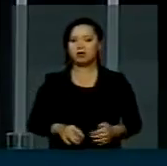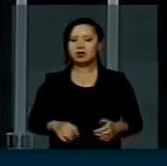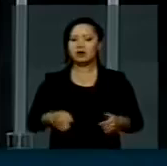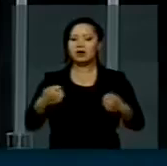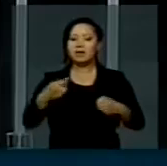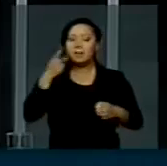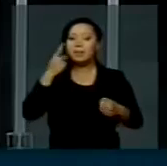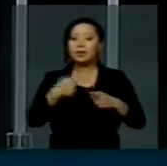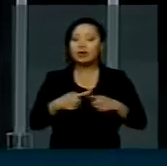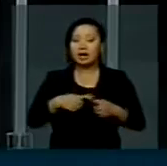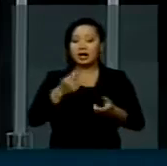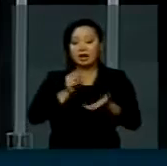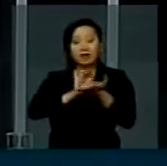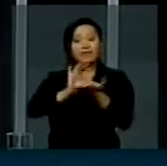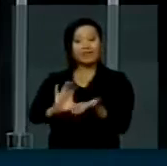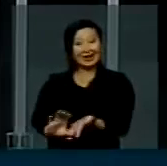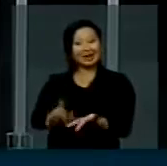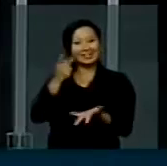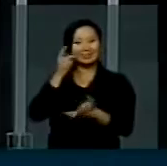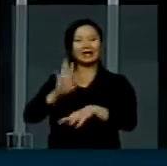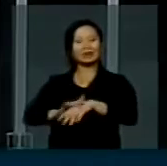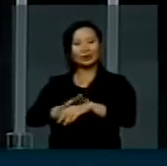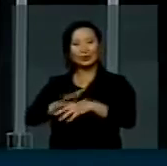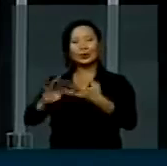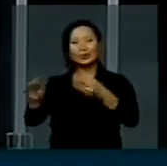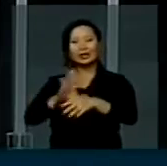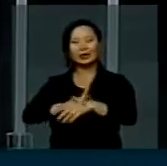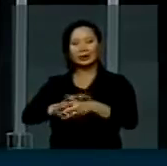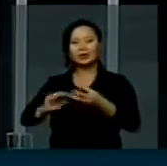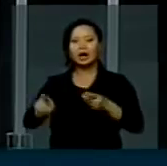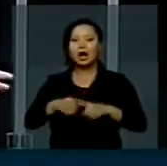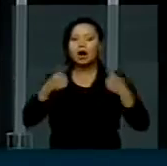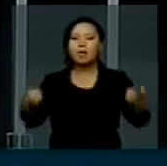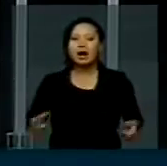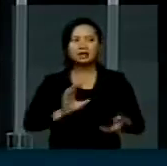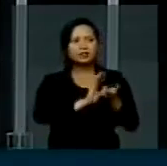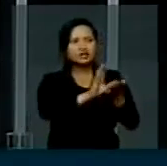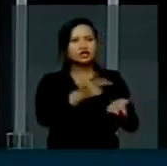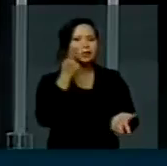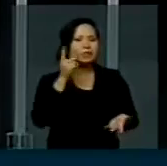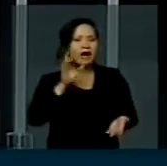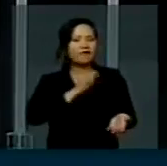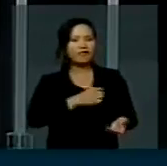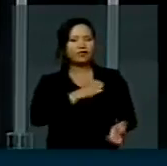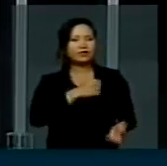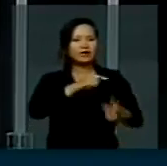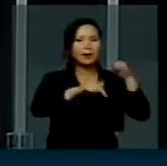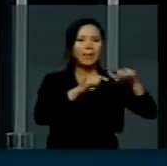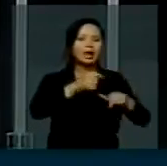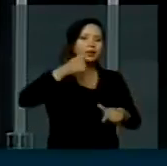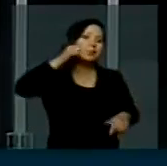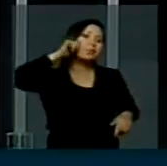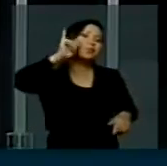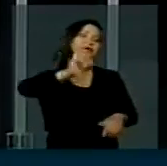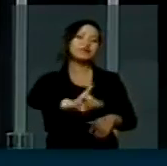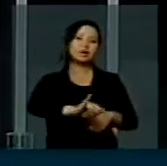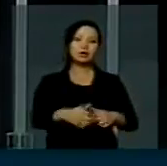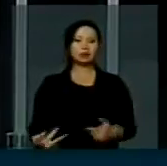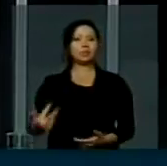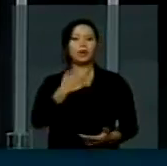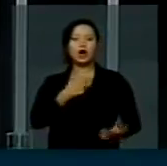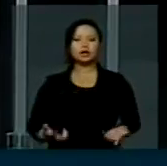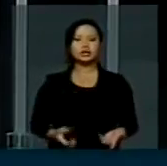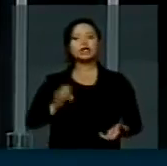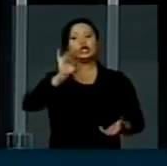recuperação, mas não possa investir através de transferências voluntárias na prevenção. Então, só depois do desastre,